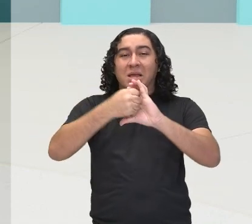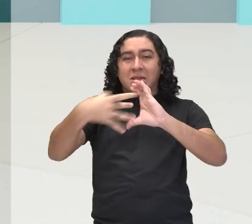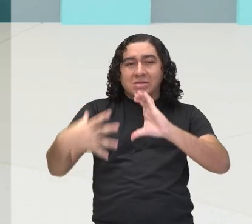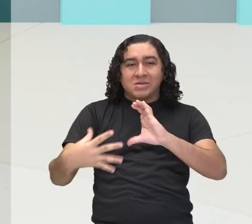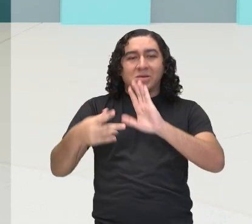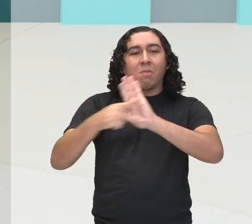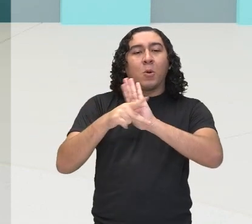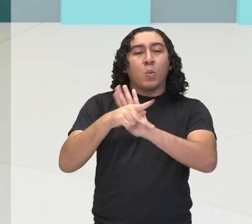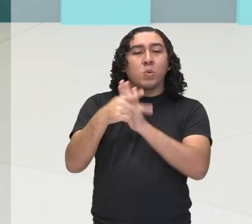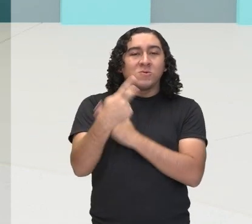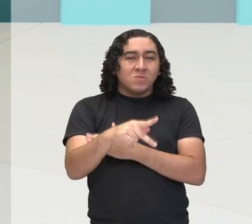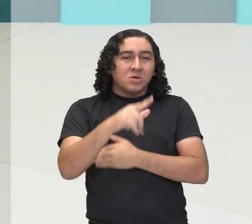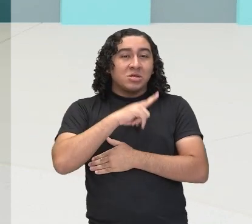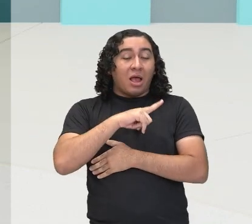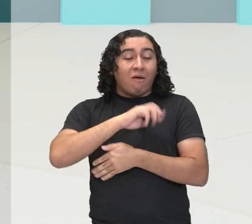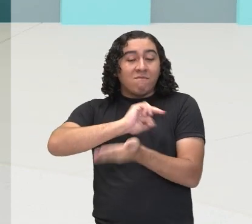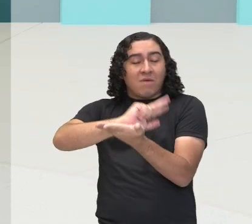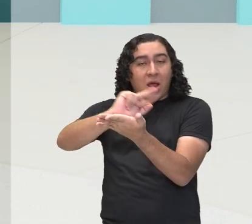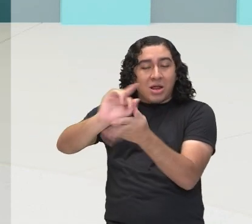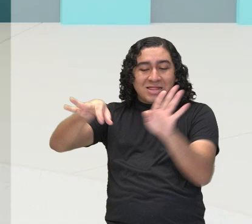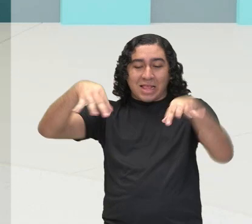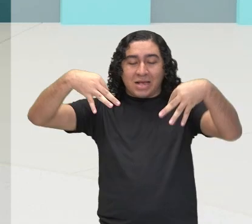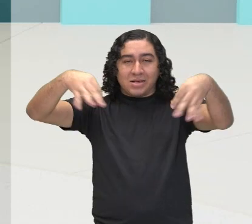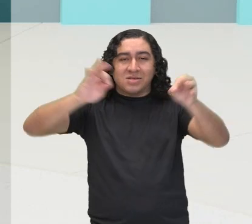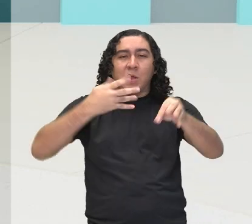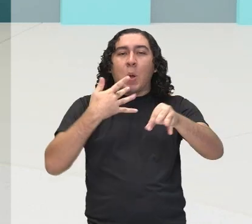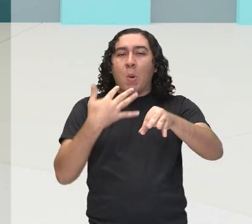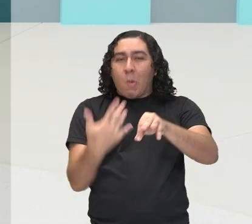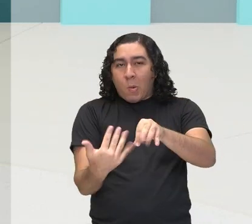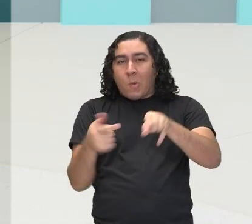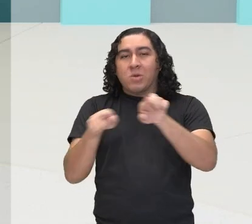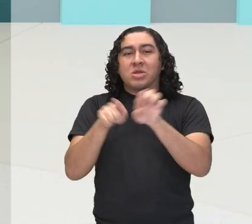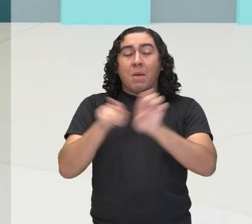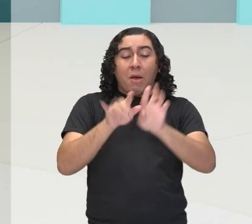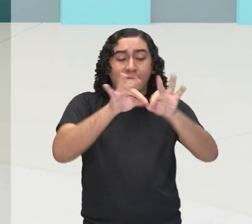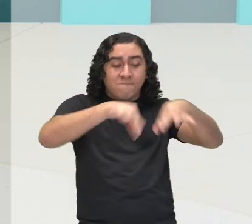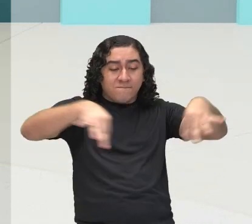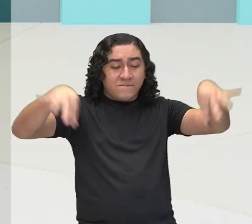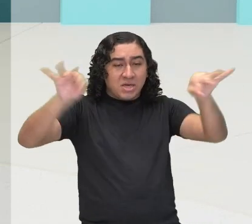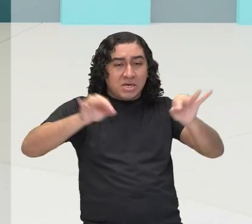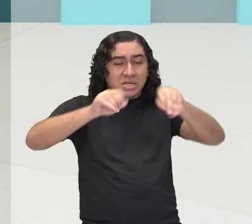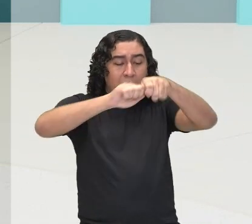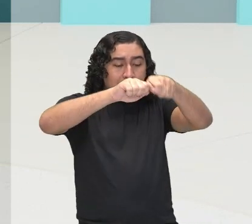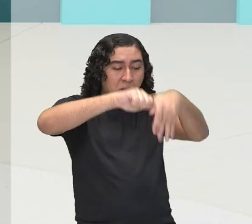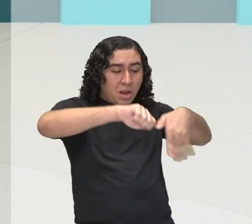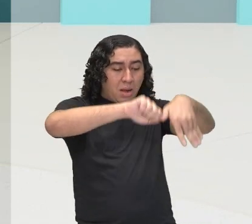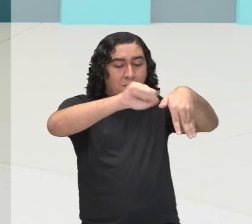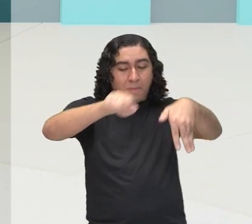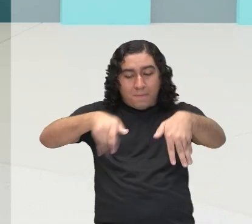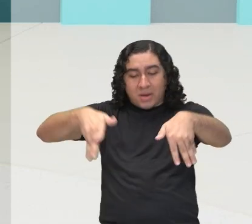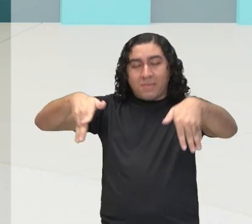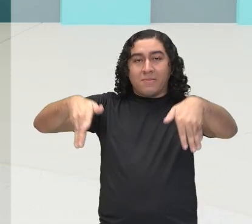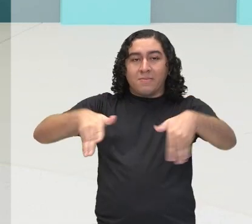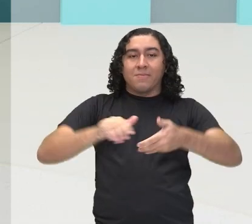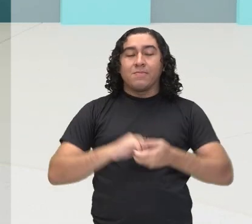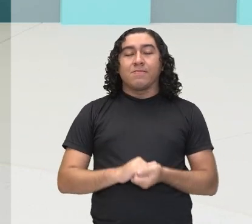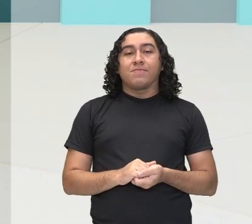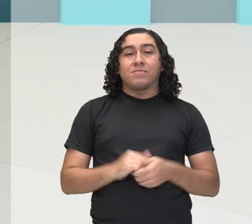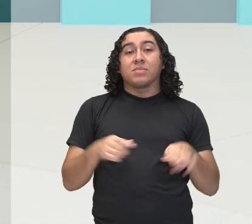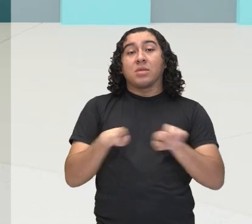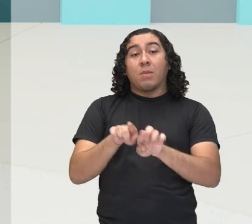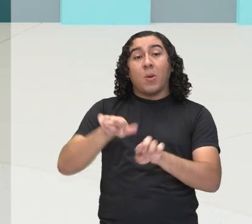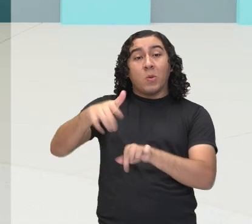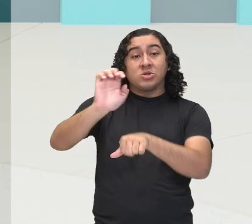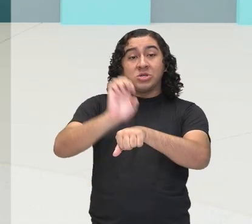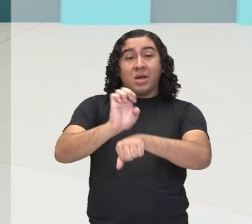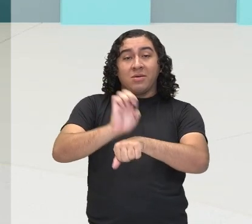caracterização, com muitos tecidos coloridos, umas fitas ali embaixo. E vamos a outro